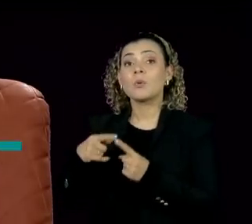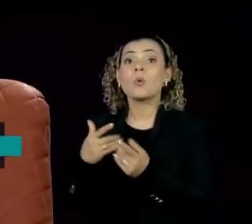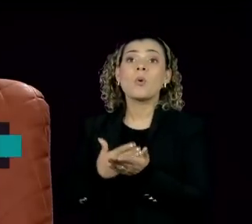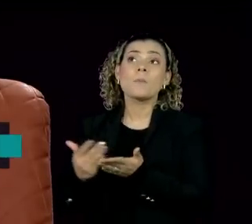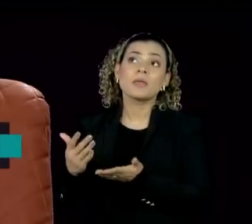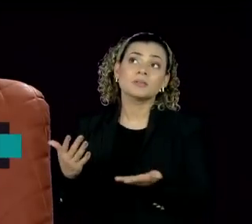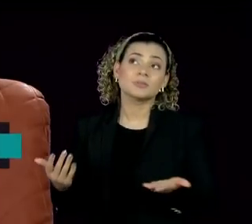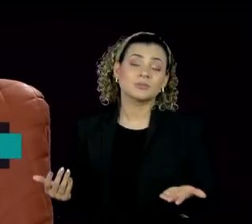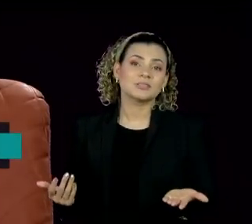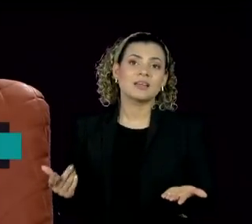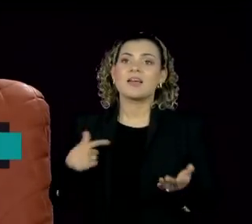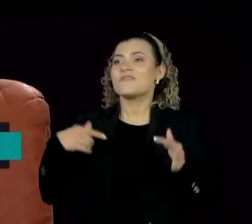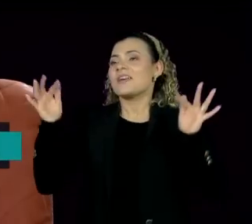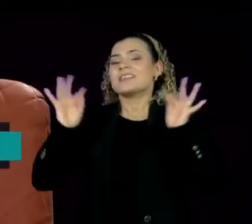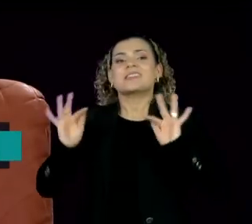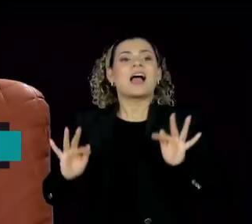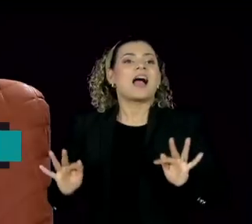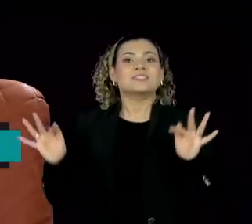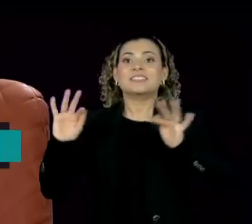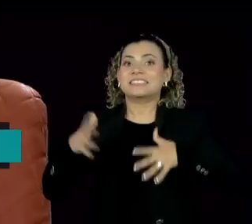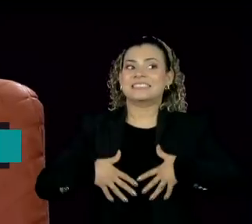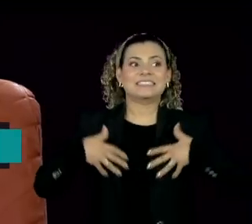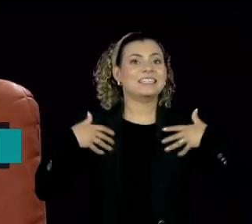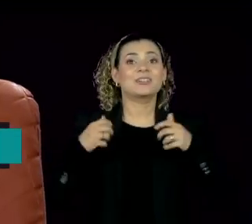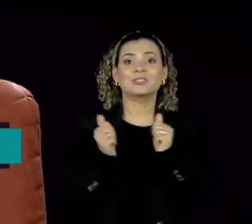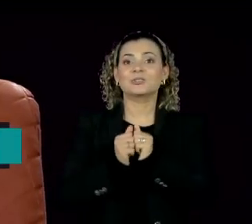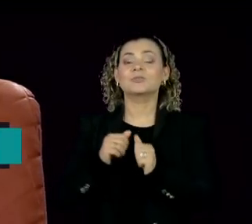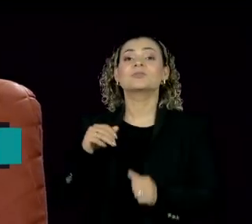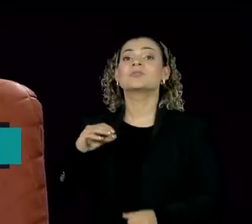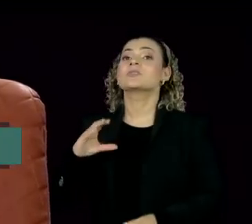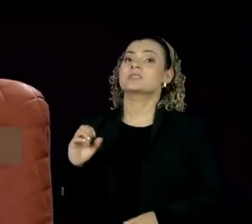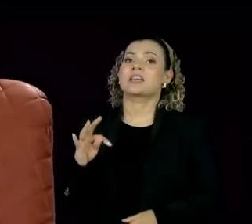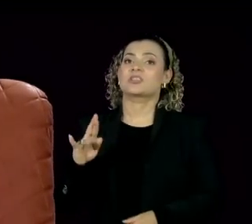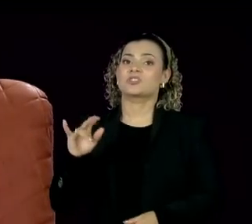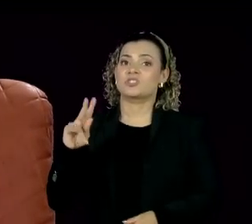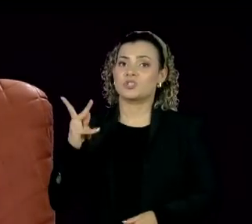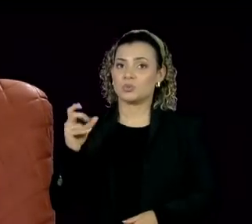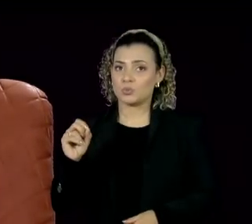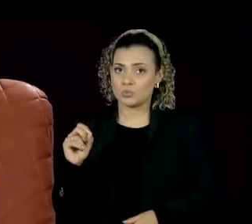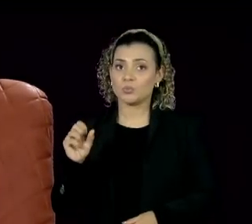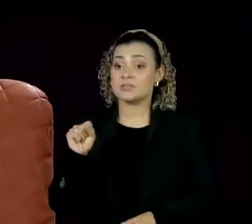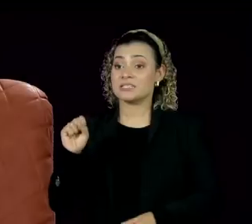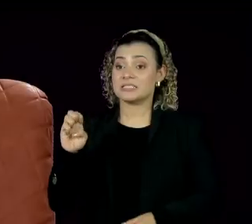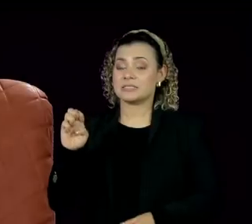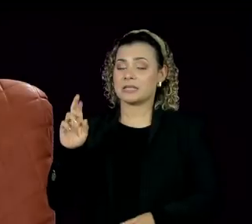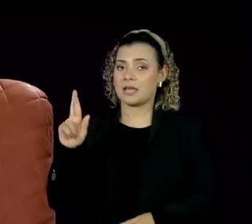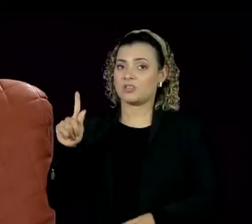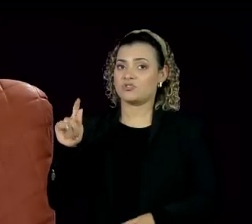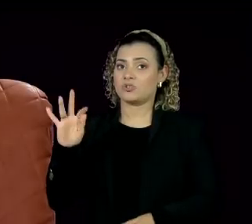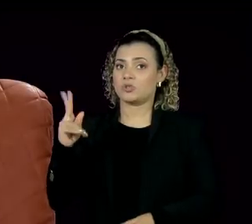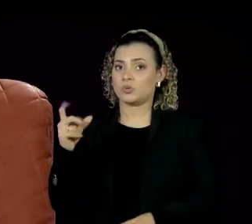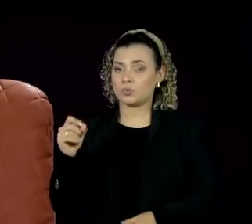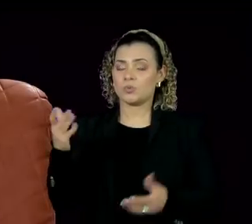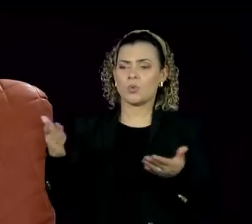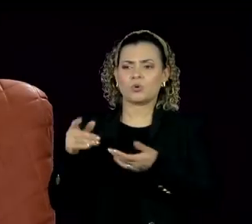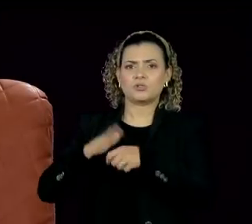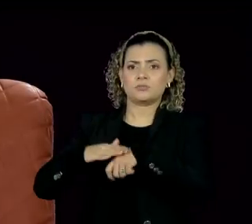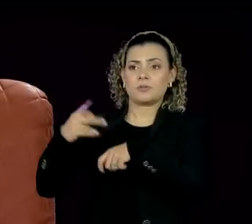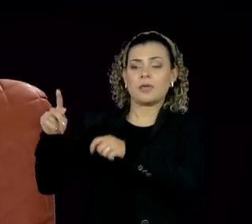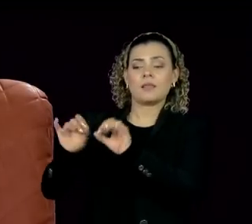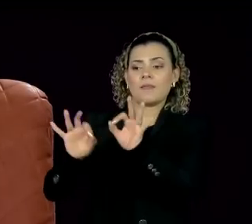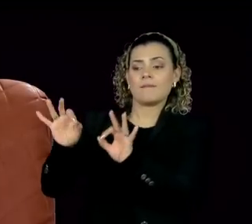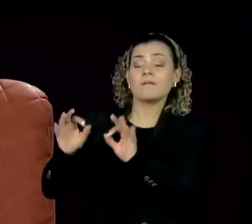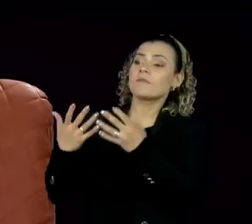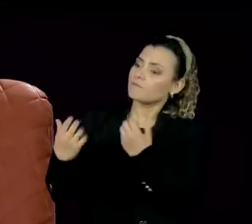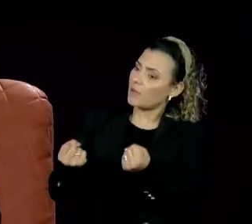uma grande felicidade, porque eu fui com o Serginho Meckler, que hoje é montador de filme, né, de longa. Mas fomos para o